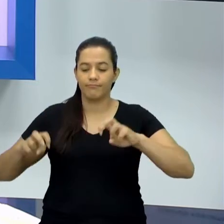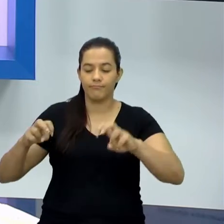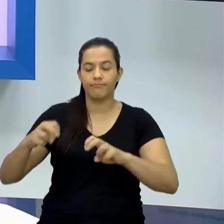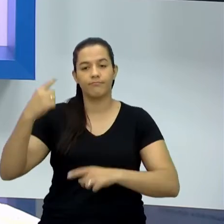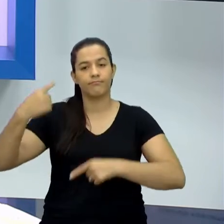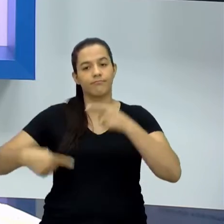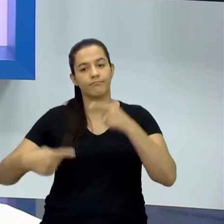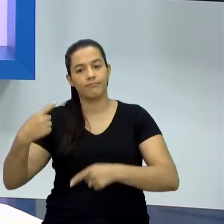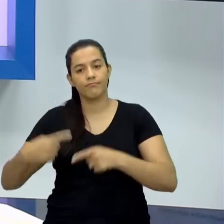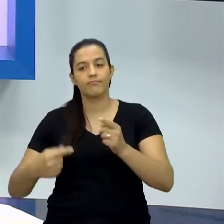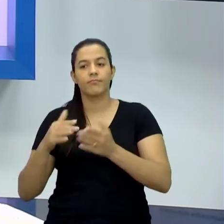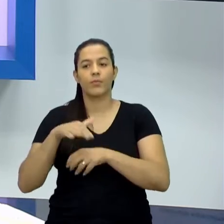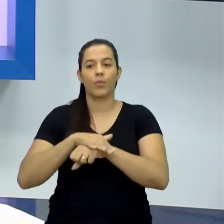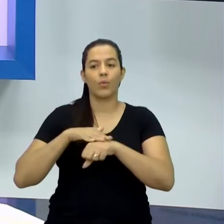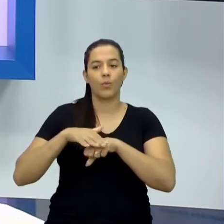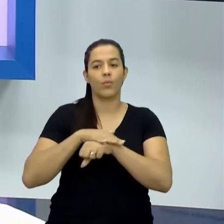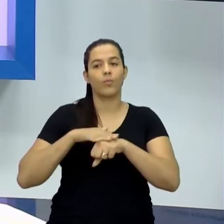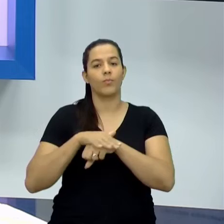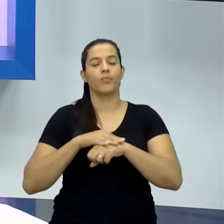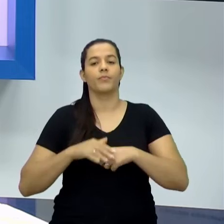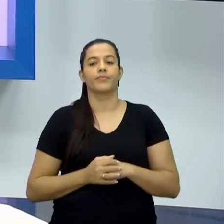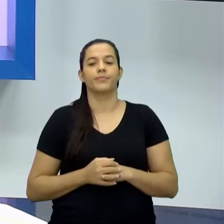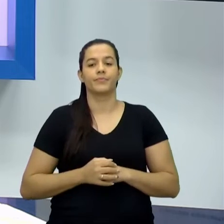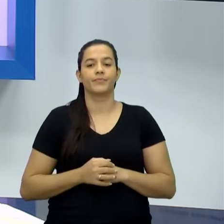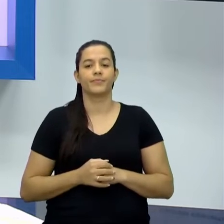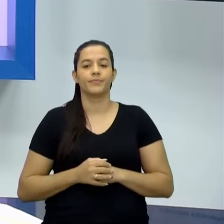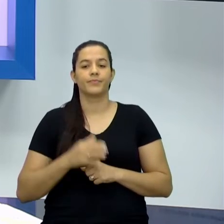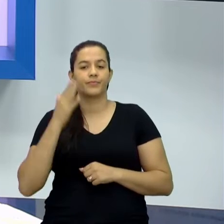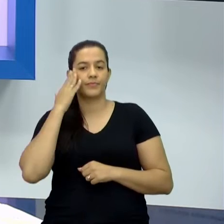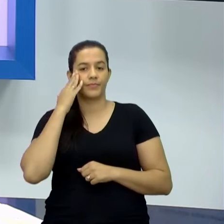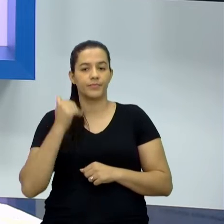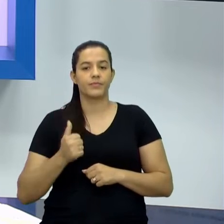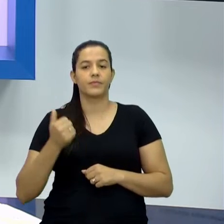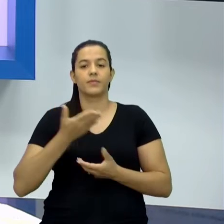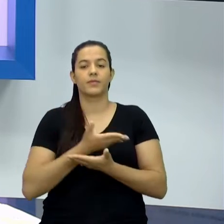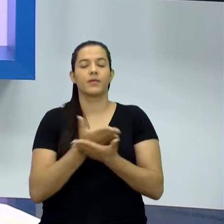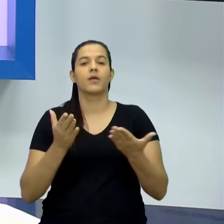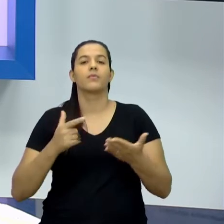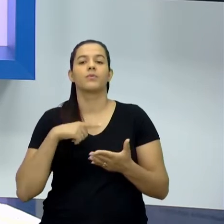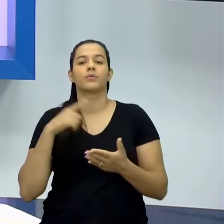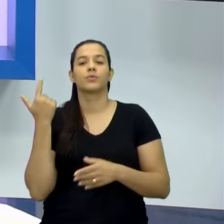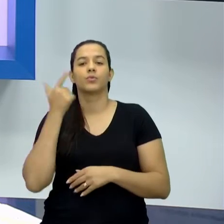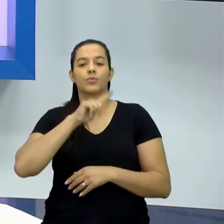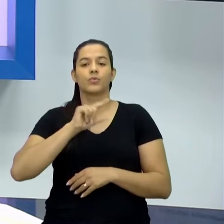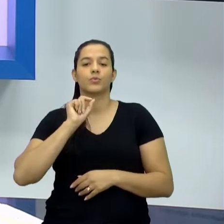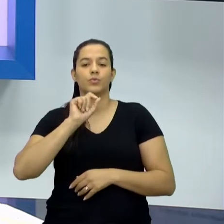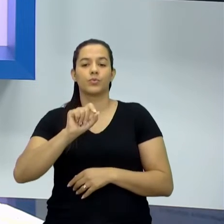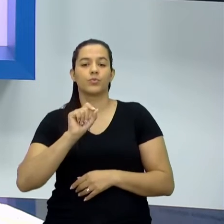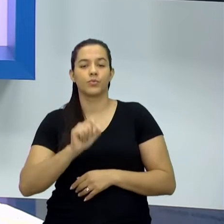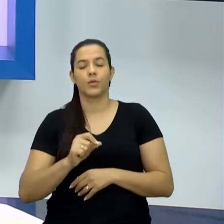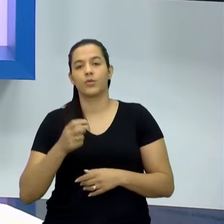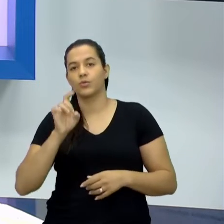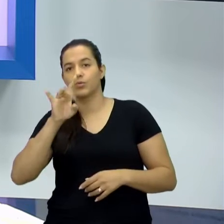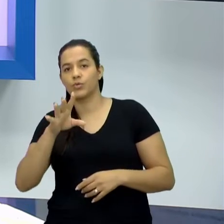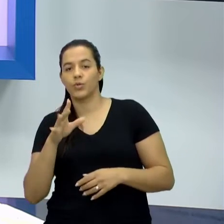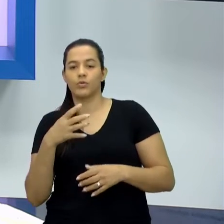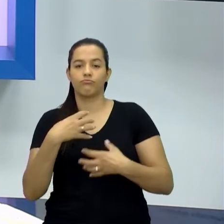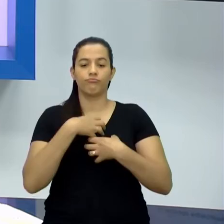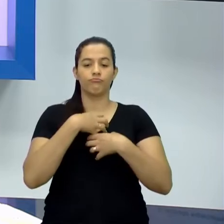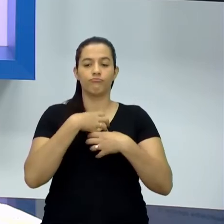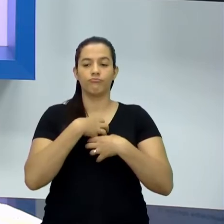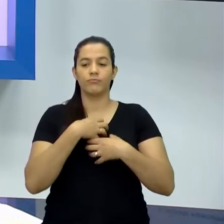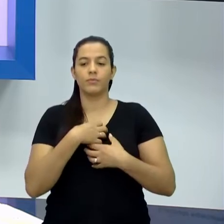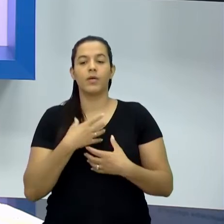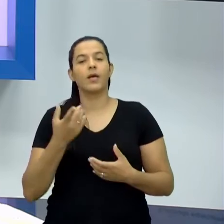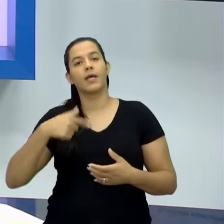discussões acerca disso, porque eu tenho certeza que no fundo a gente acaba, não só a questão de nos sensibilizar, mas